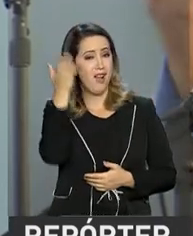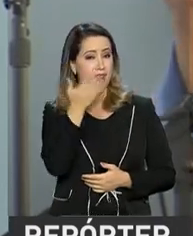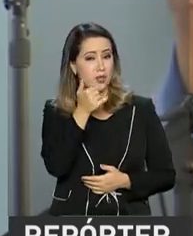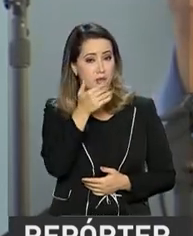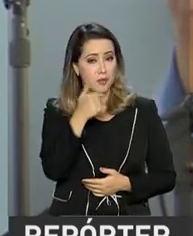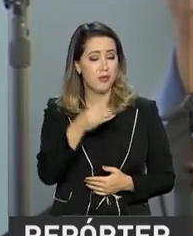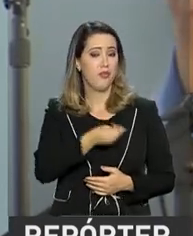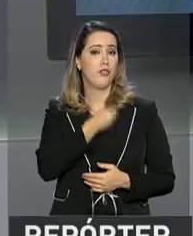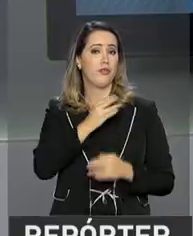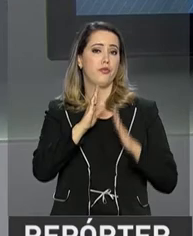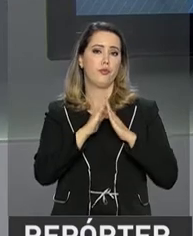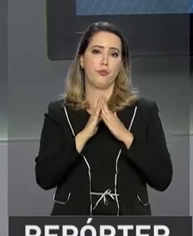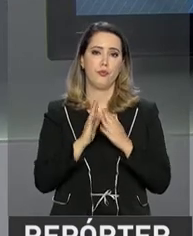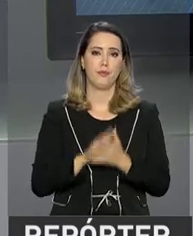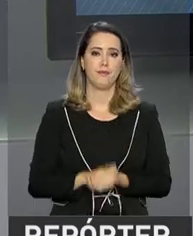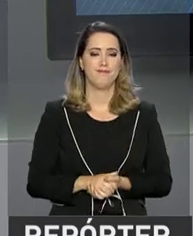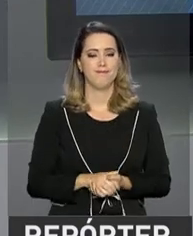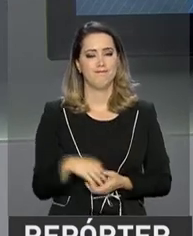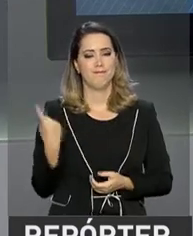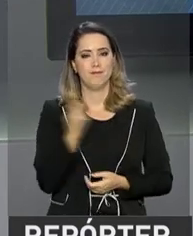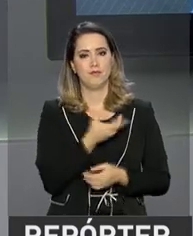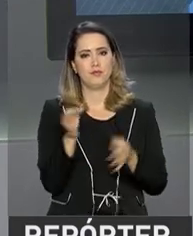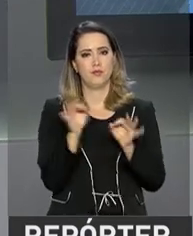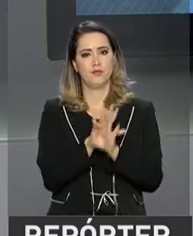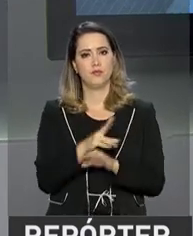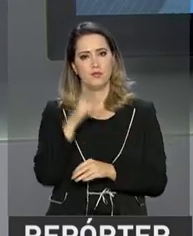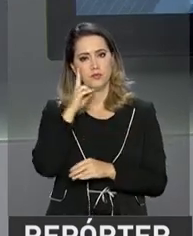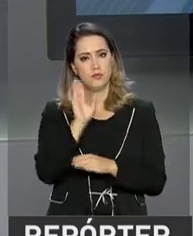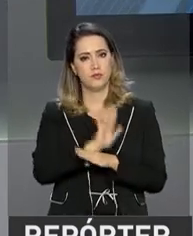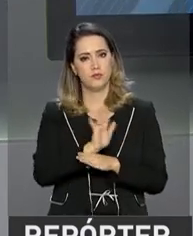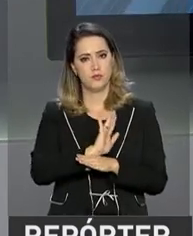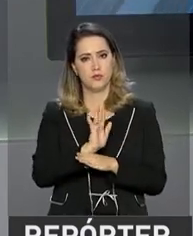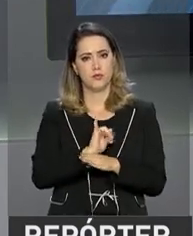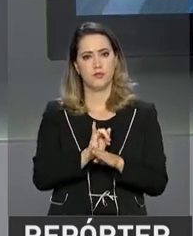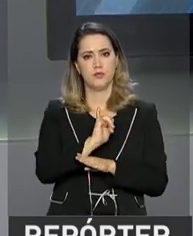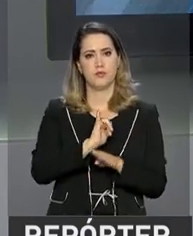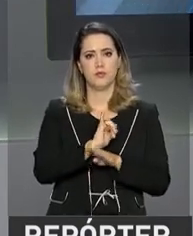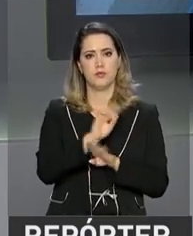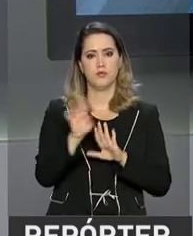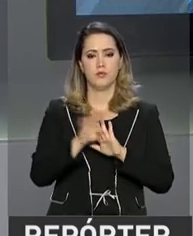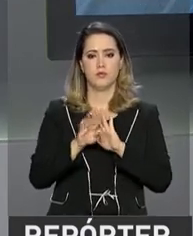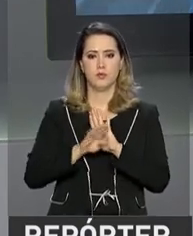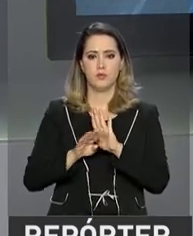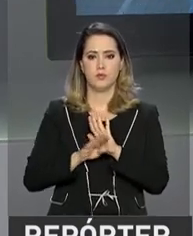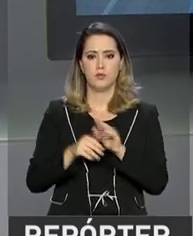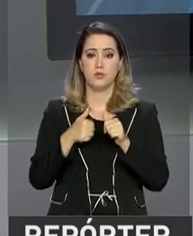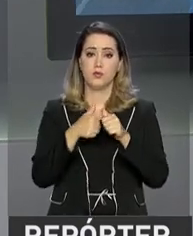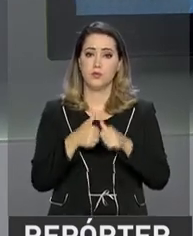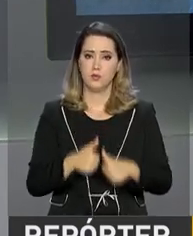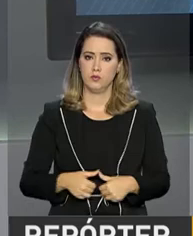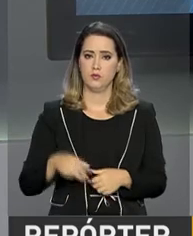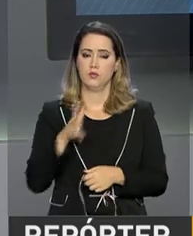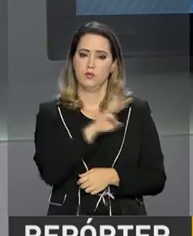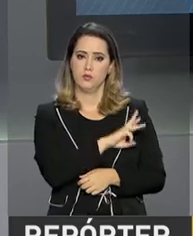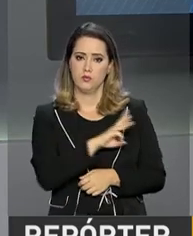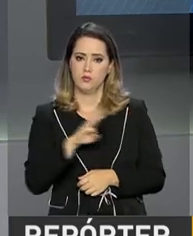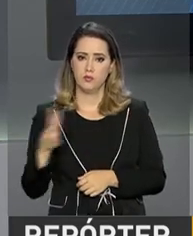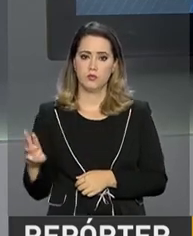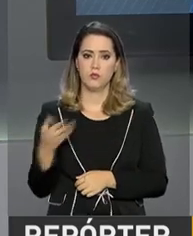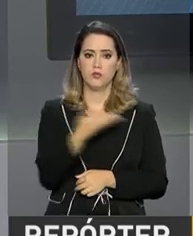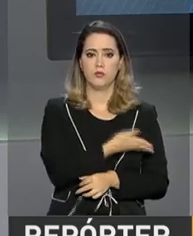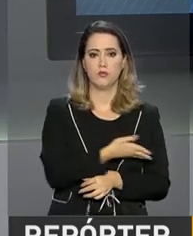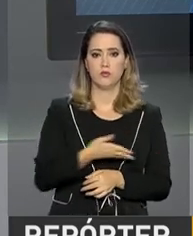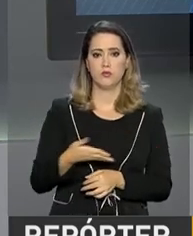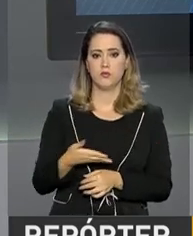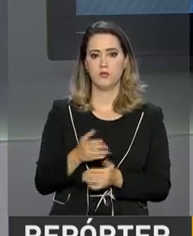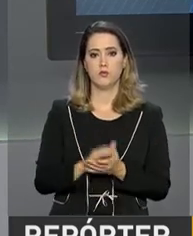viver morar nós ficamos por aqui você pode rever as reportagens no youtube e toda a nossa programação também está na